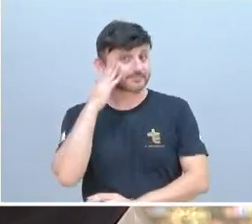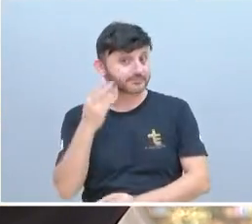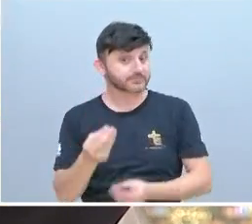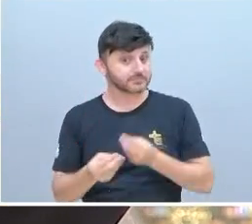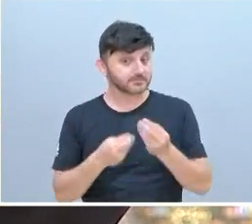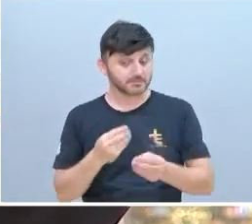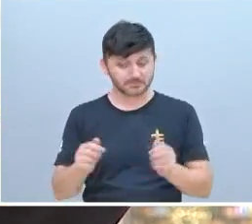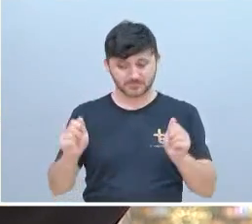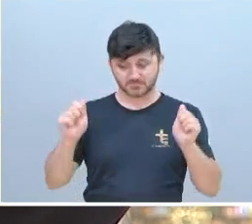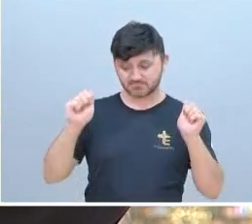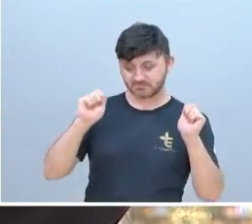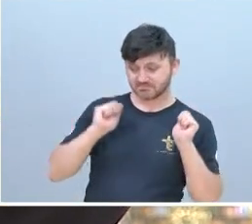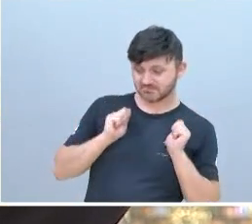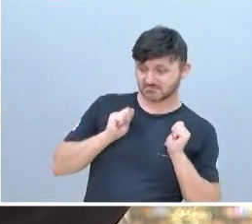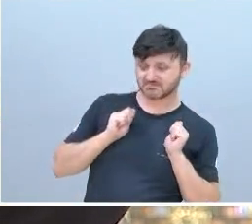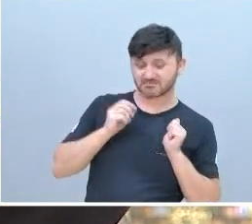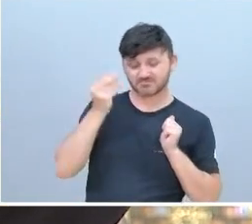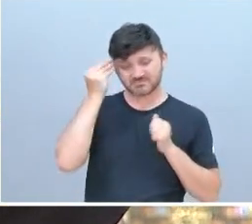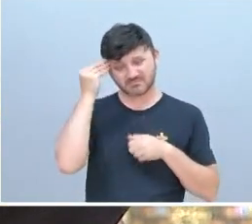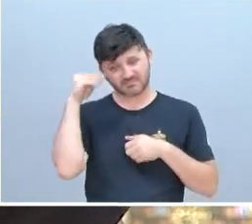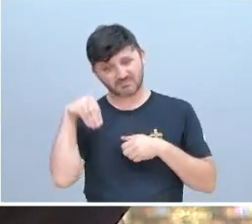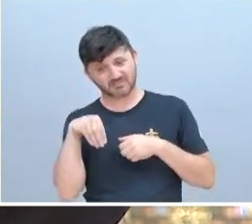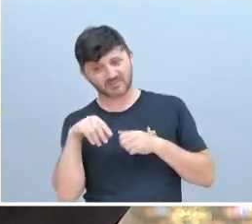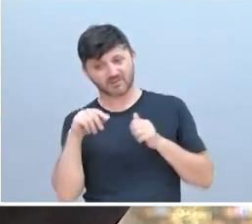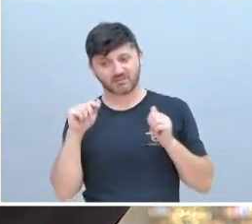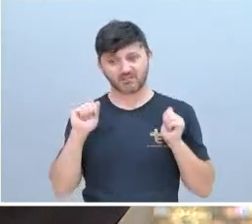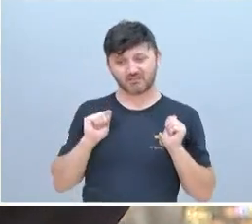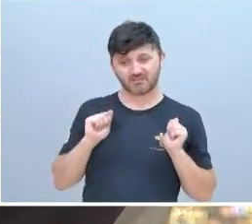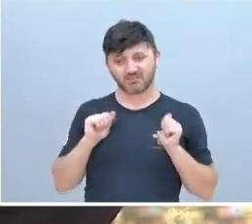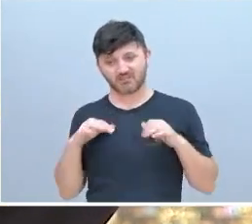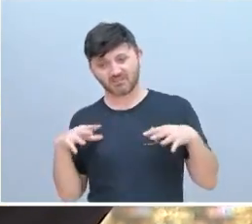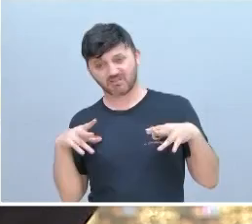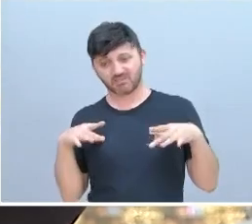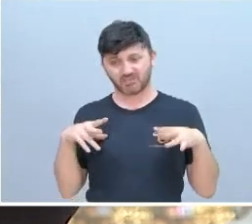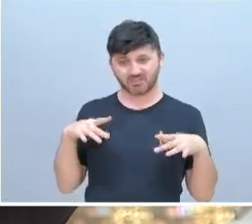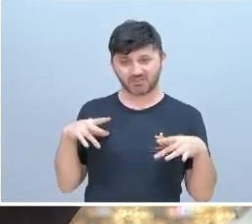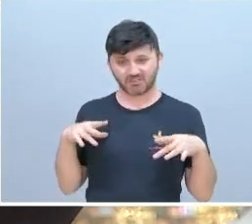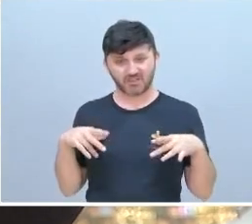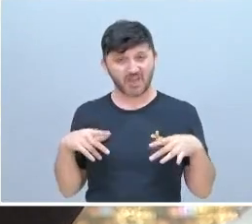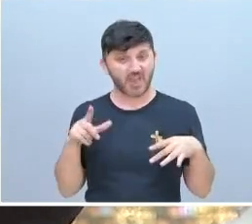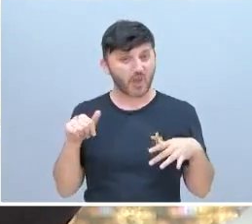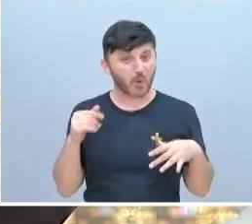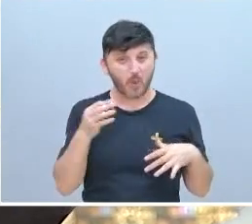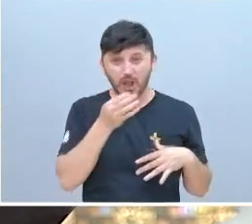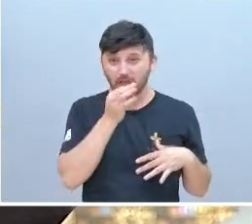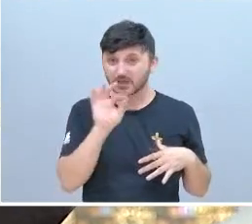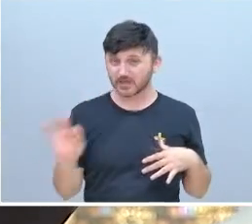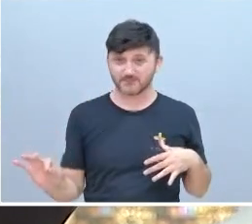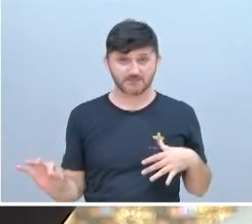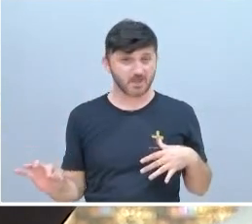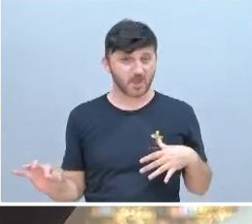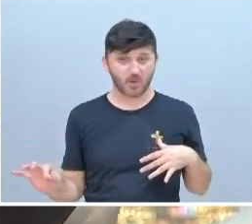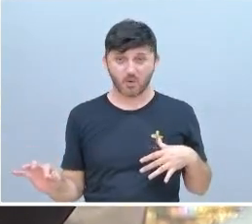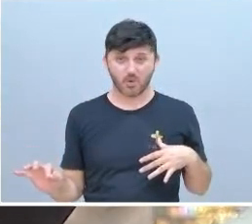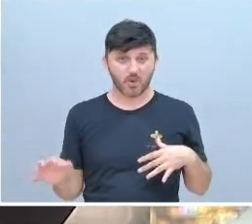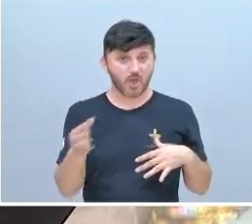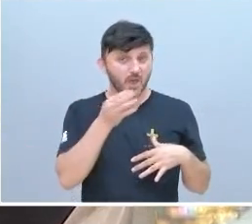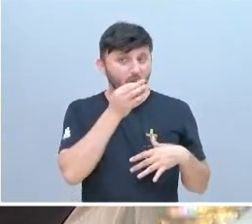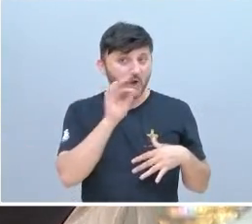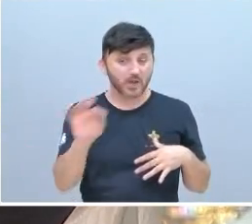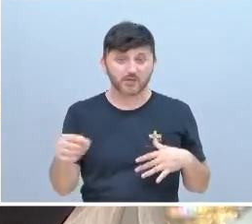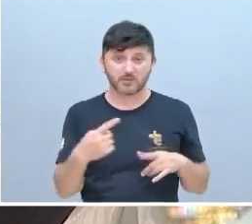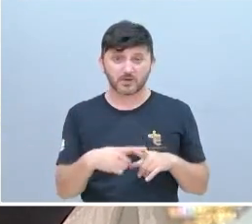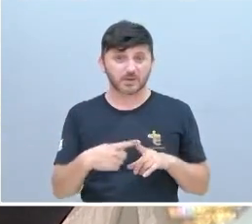esse mal da preguiça, do comodismo, do contratestemunho, é um câncer para o